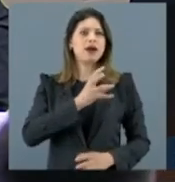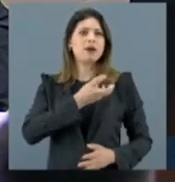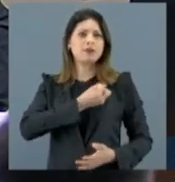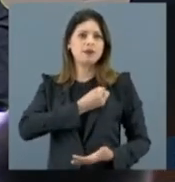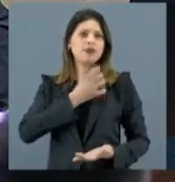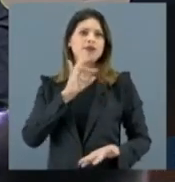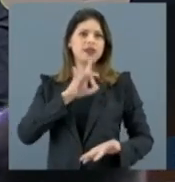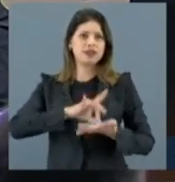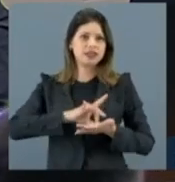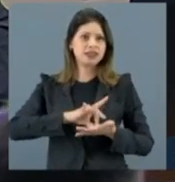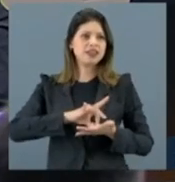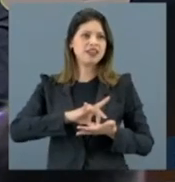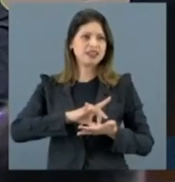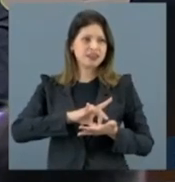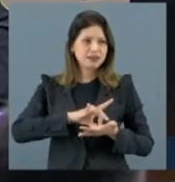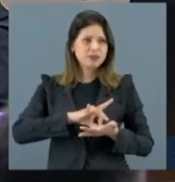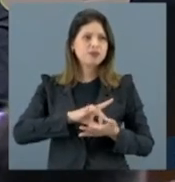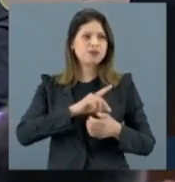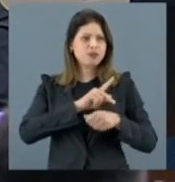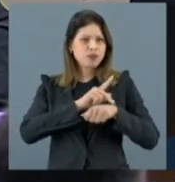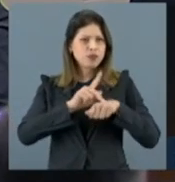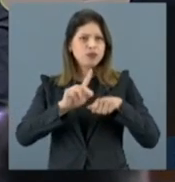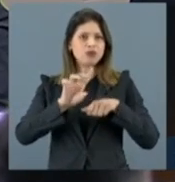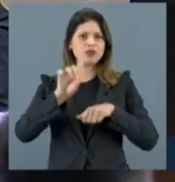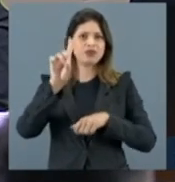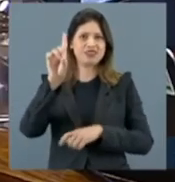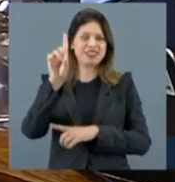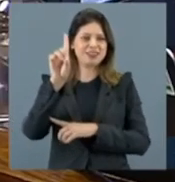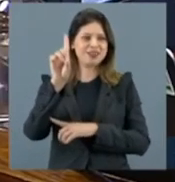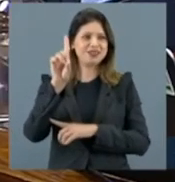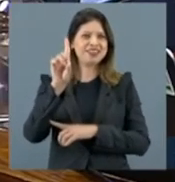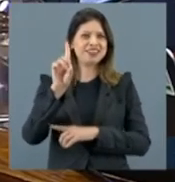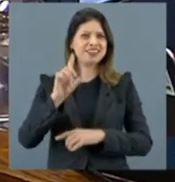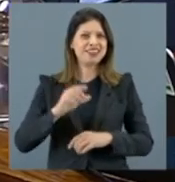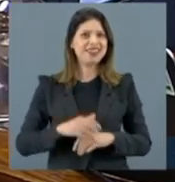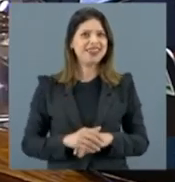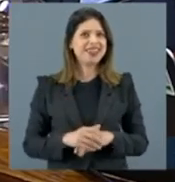Verdadeiro. Olha. Agape é a palavra amor. Cumprimentar o senhor